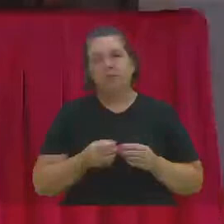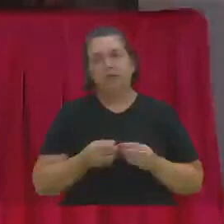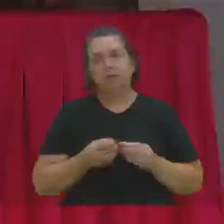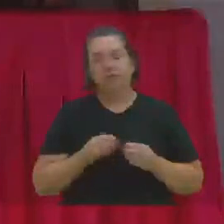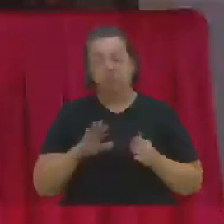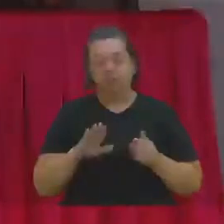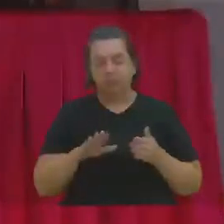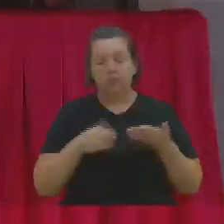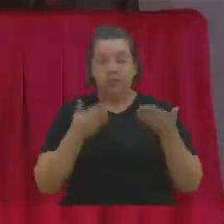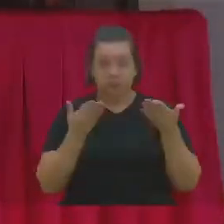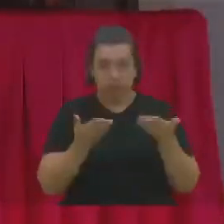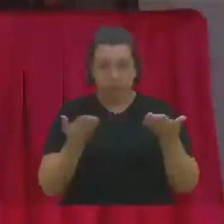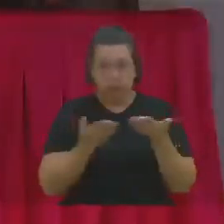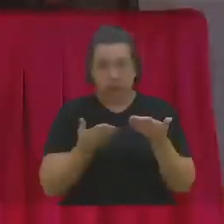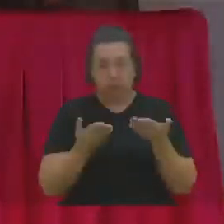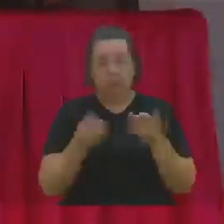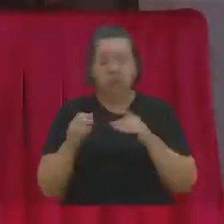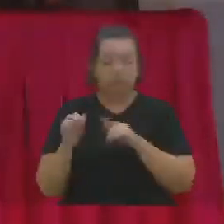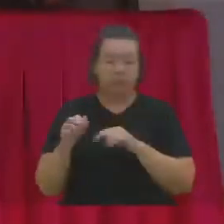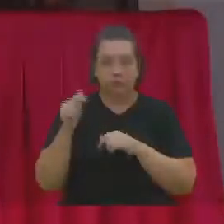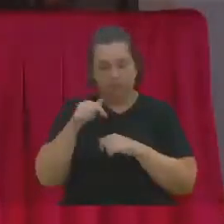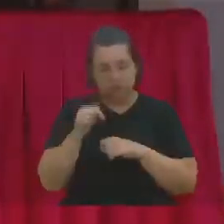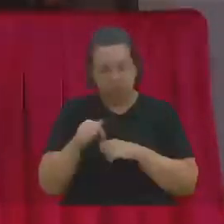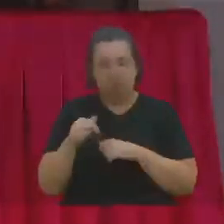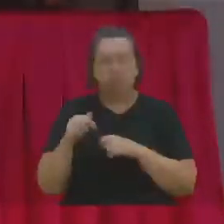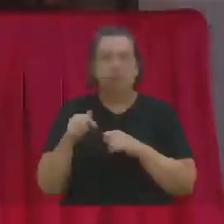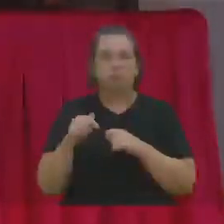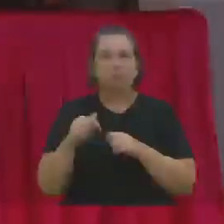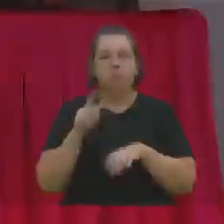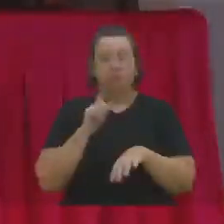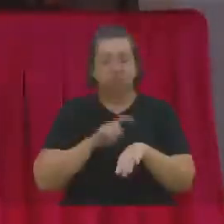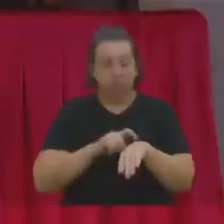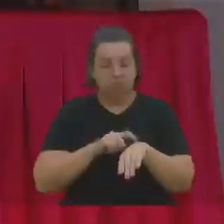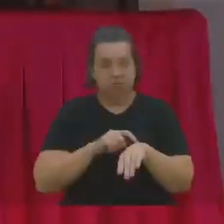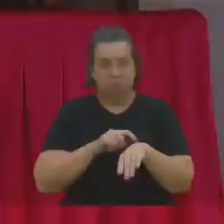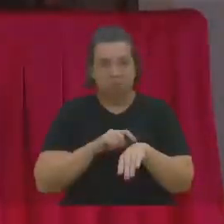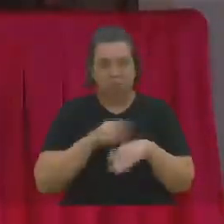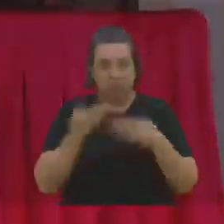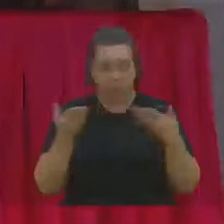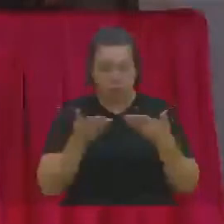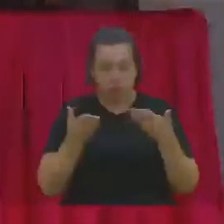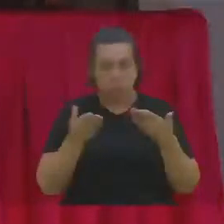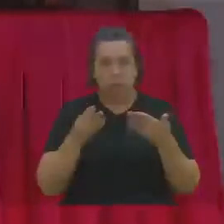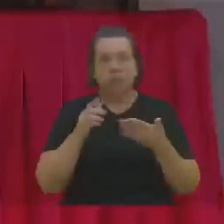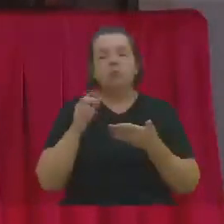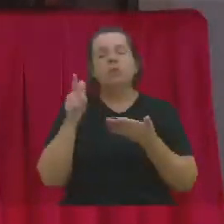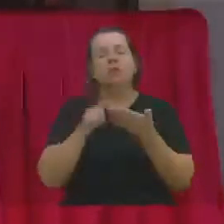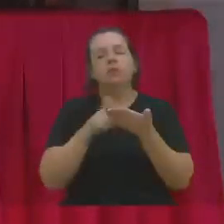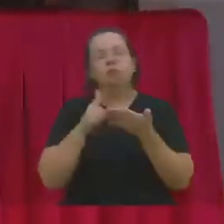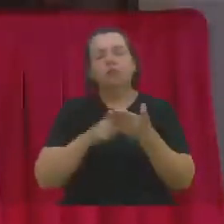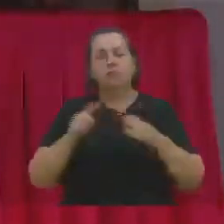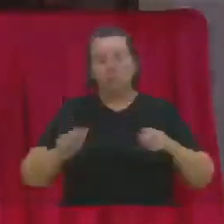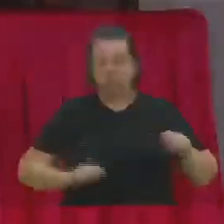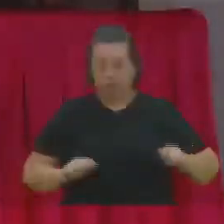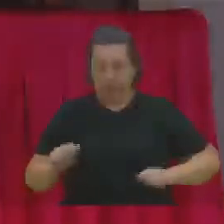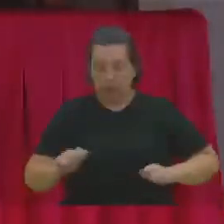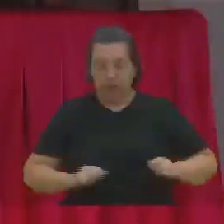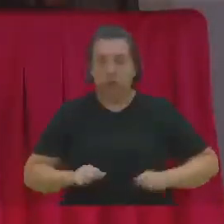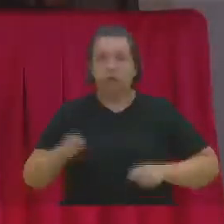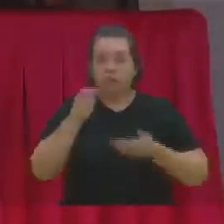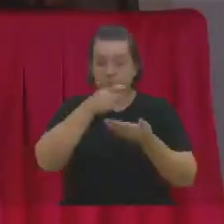E neste tempo, no livro dos Atos dos Apóstolos, escrito por